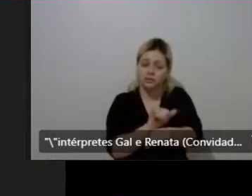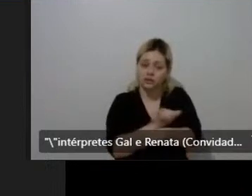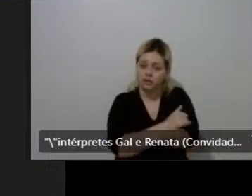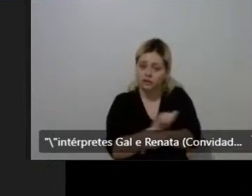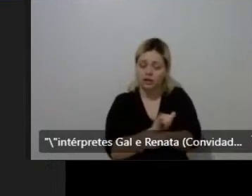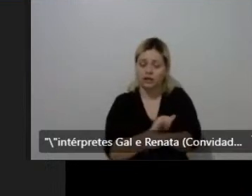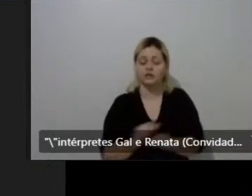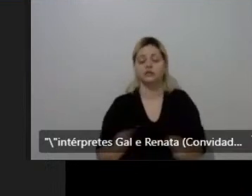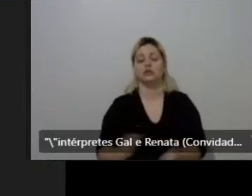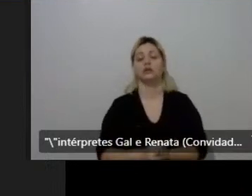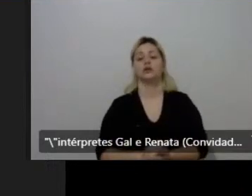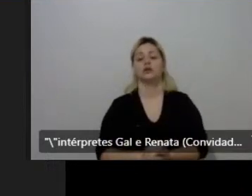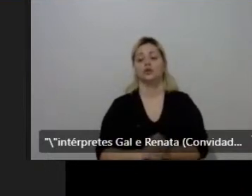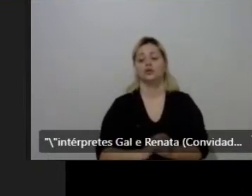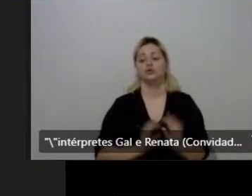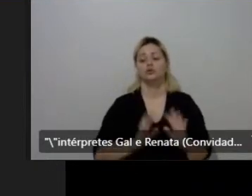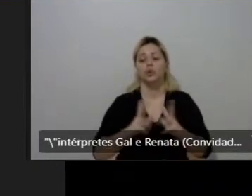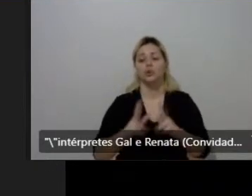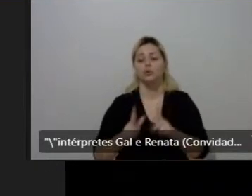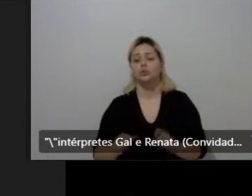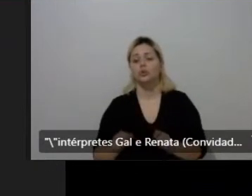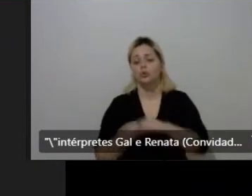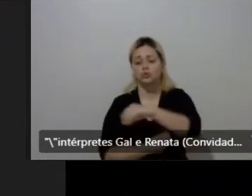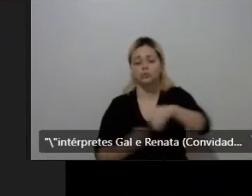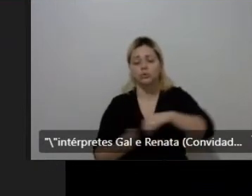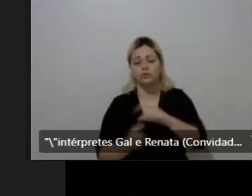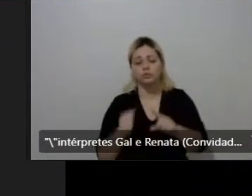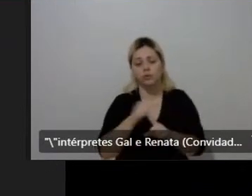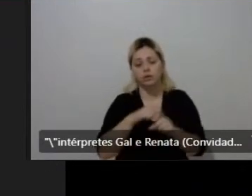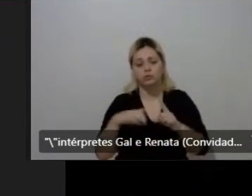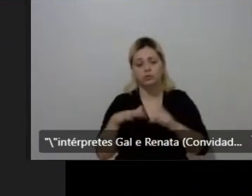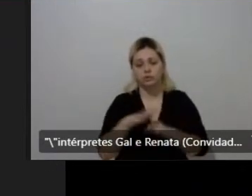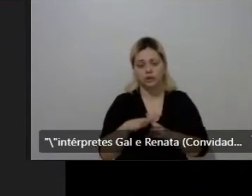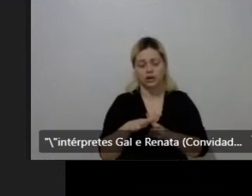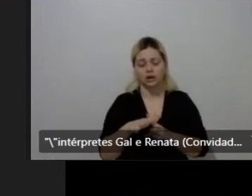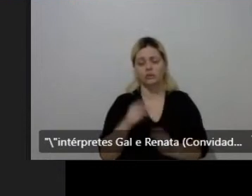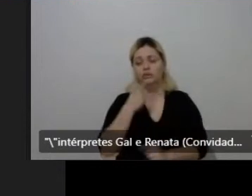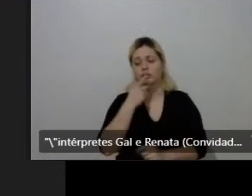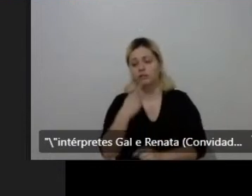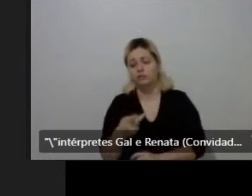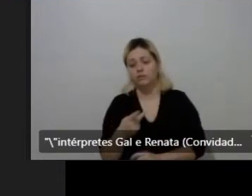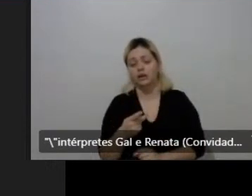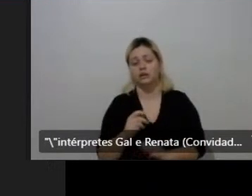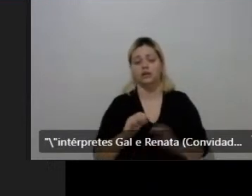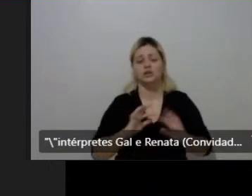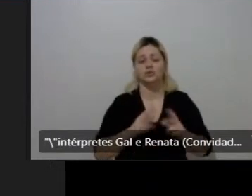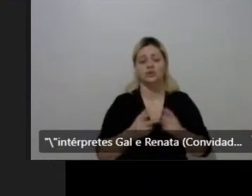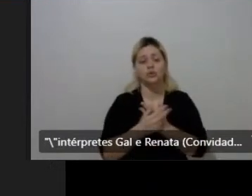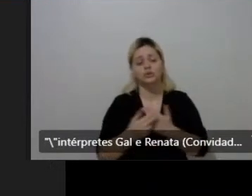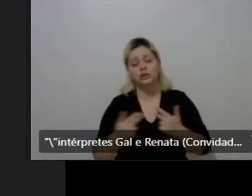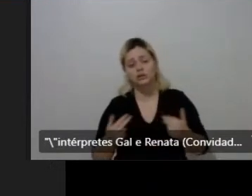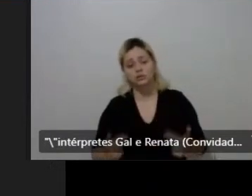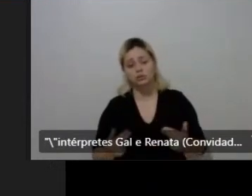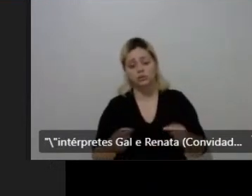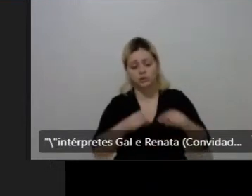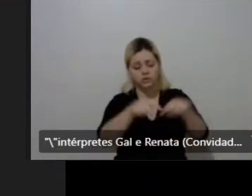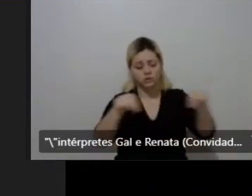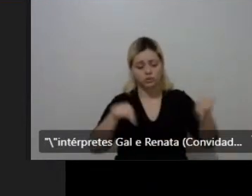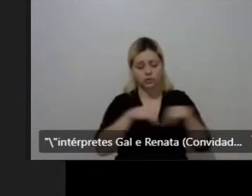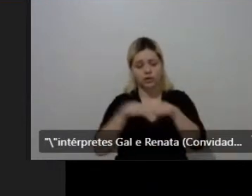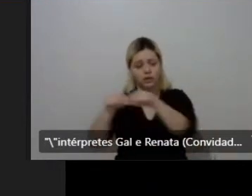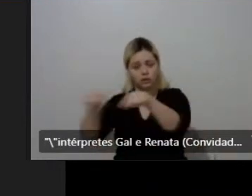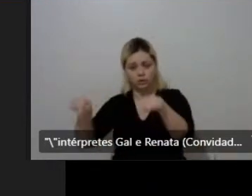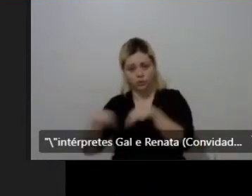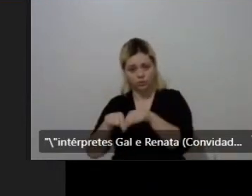movimento social que não se dizem respeito à titulação específica ou ao reconhecimento territorial, mas que